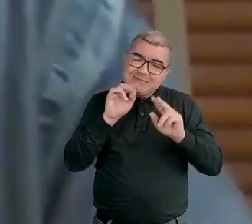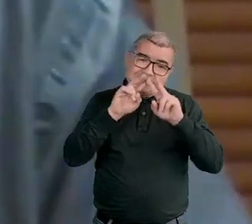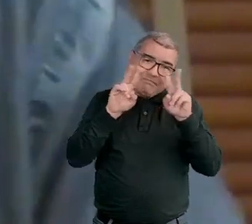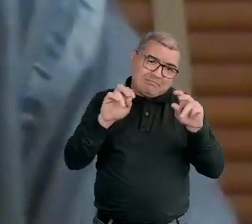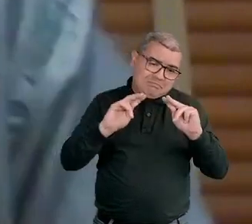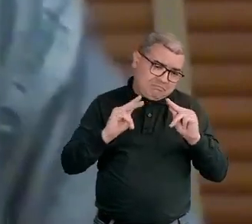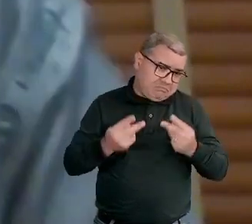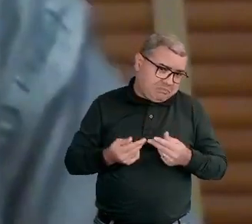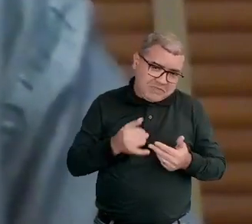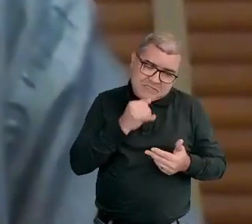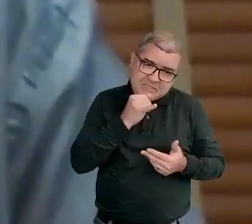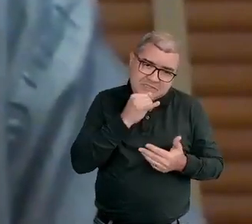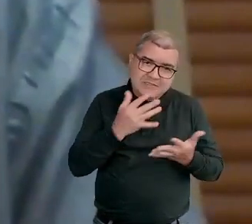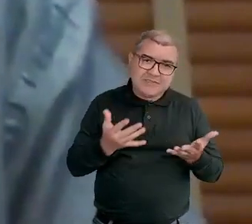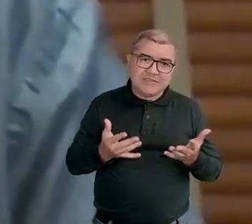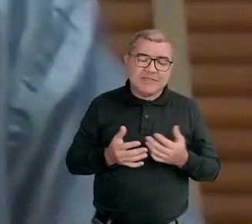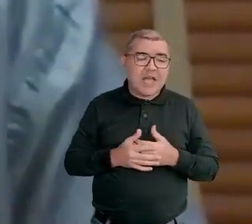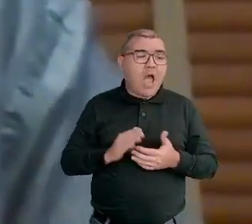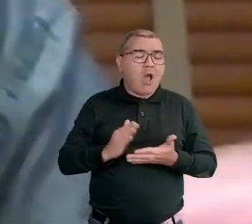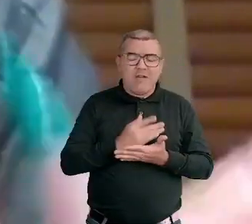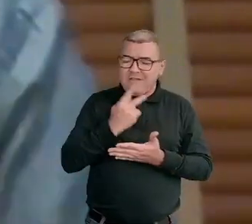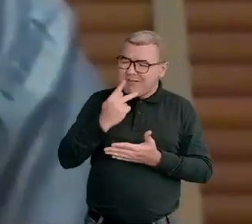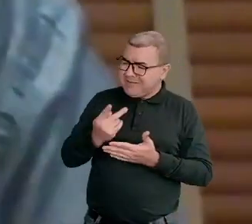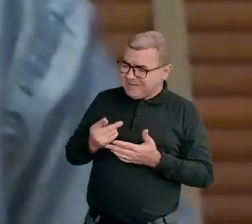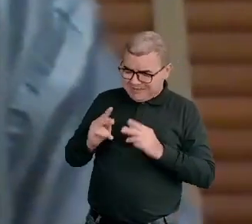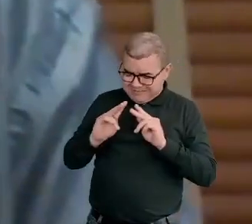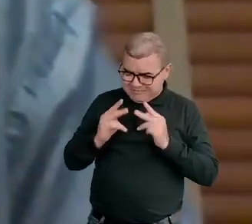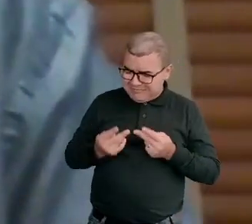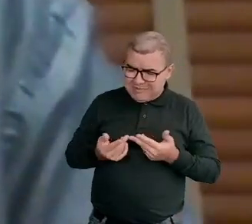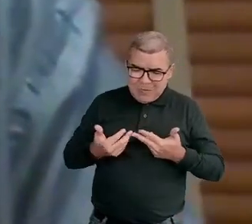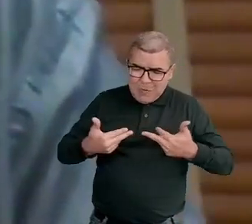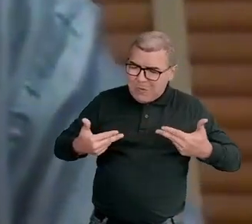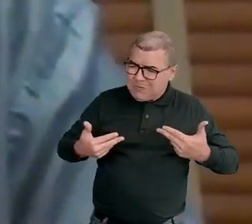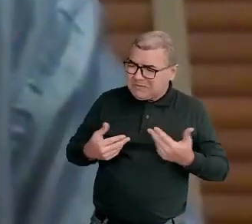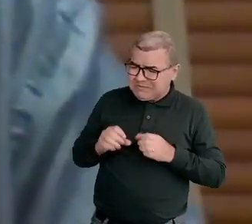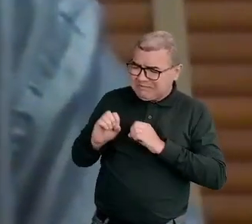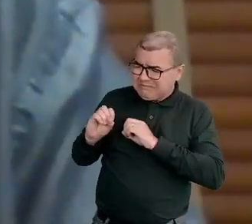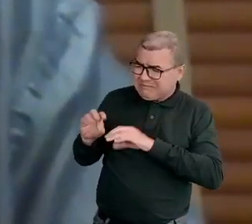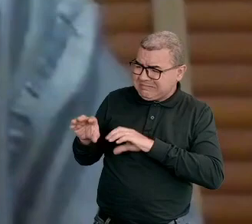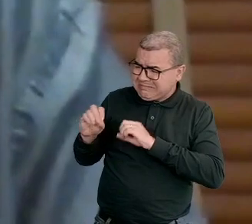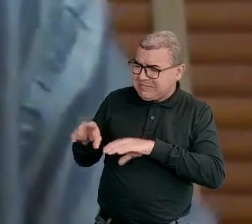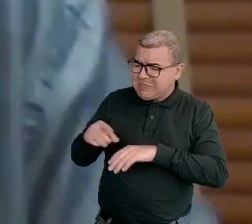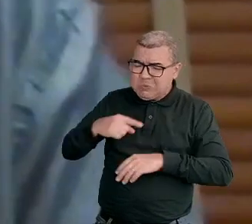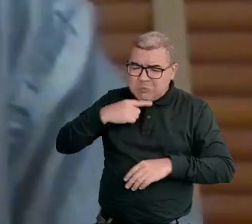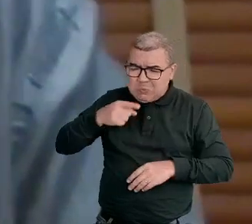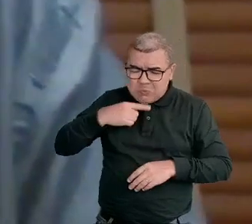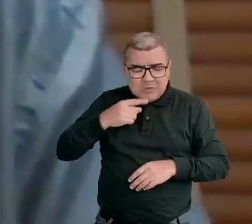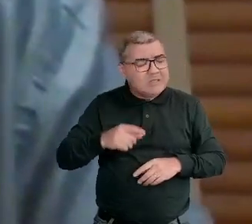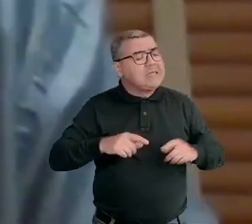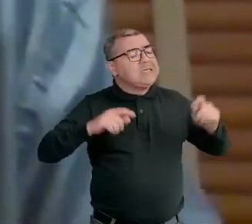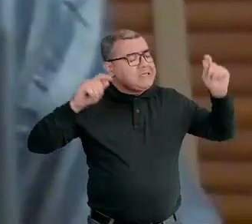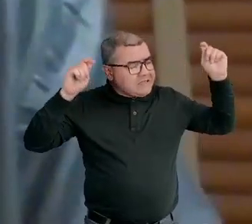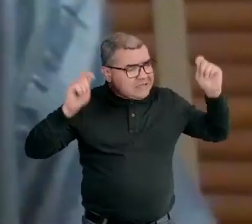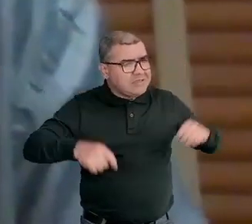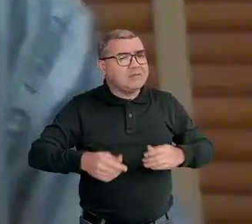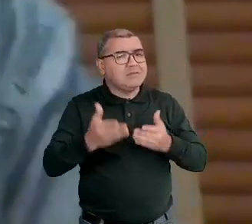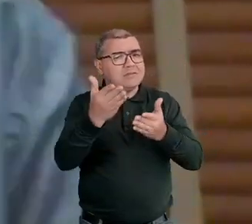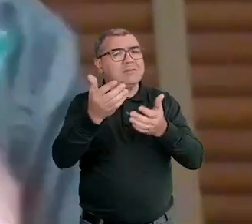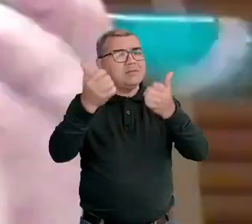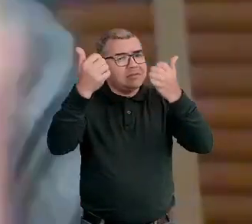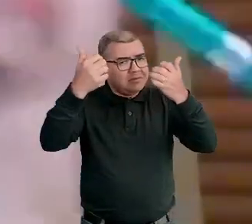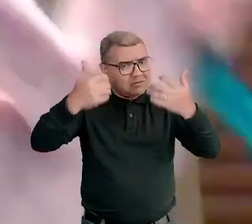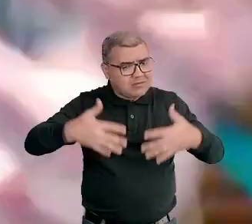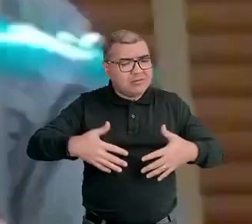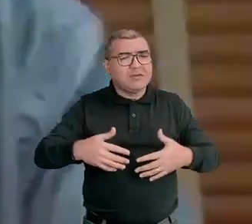vários professores, mas isso não dá para ensinar. E dá, como você muito bem disse, dá para ensinar sim. Hoje nós